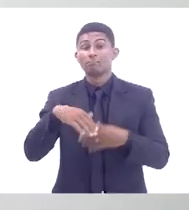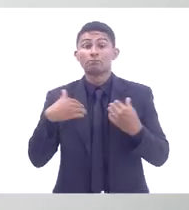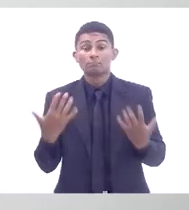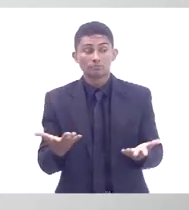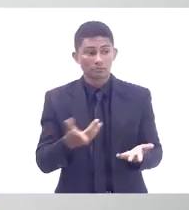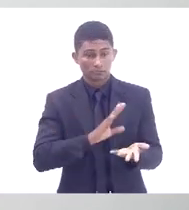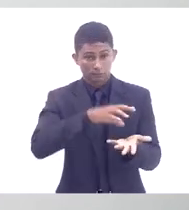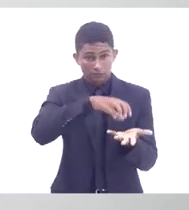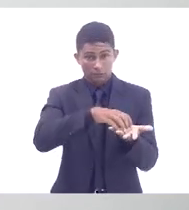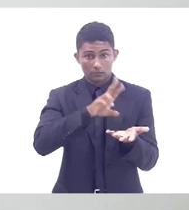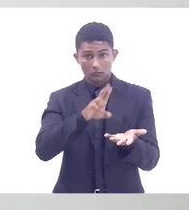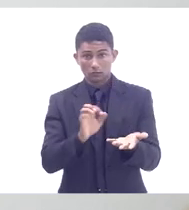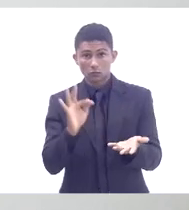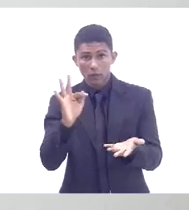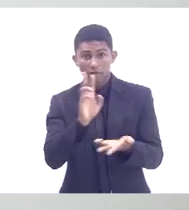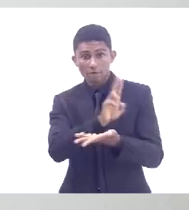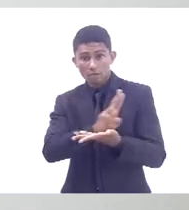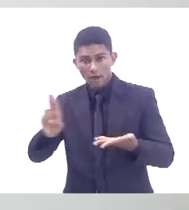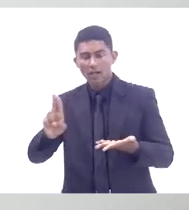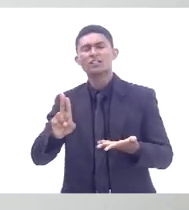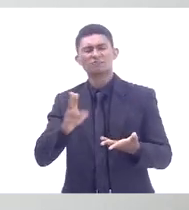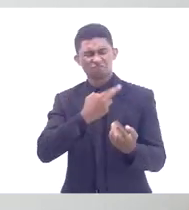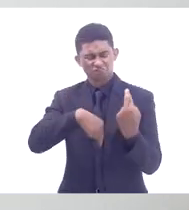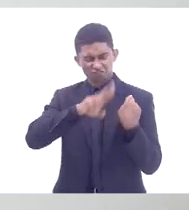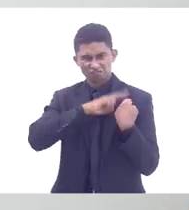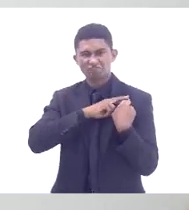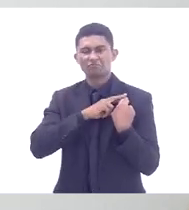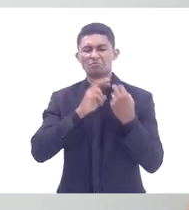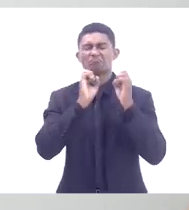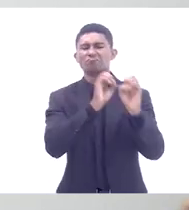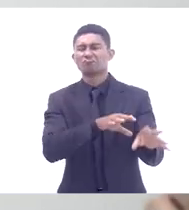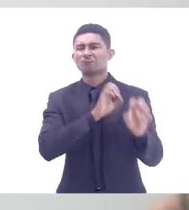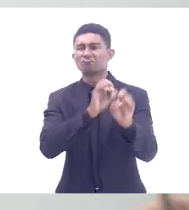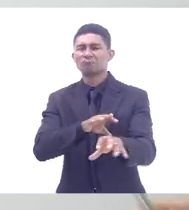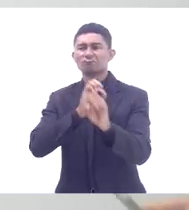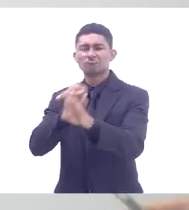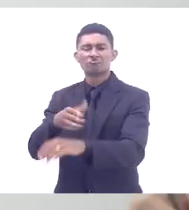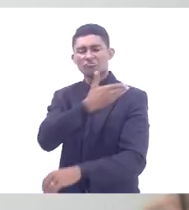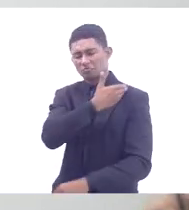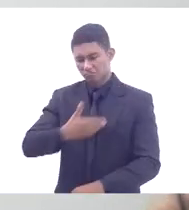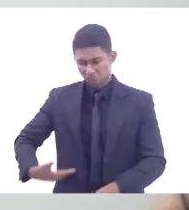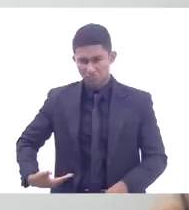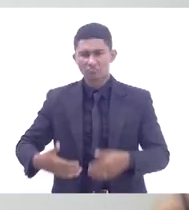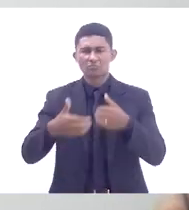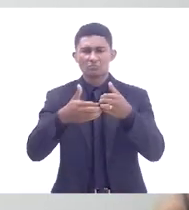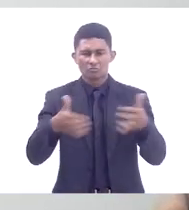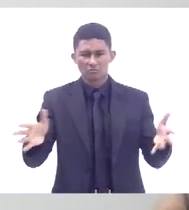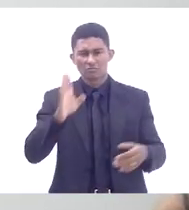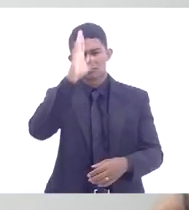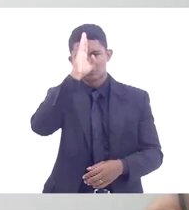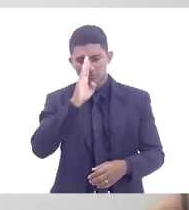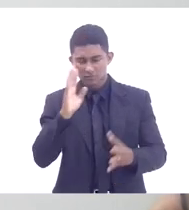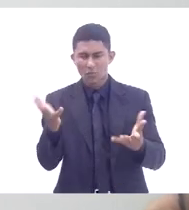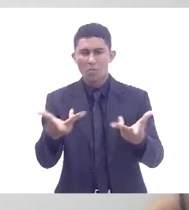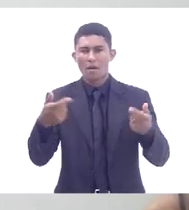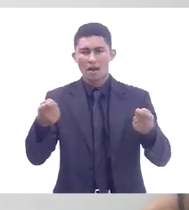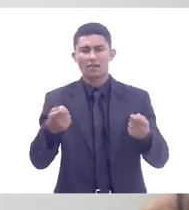tenha um F com o ensino público socialmente referenciado e da qualidade